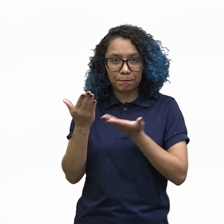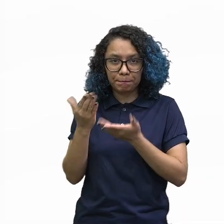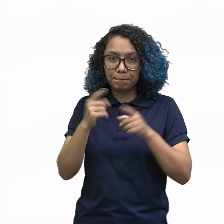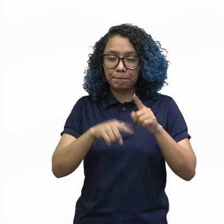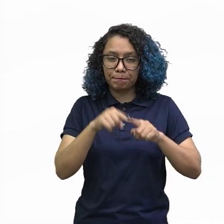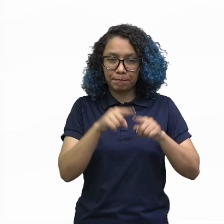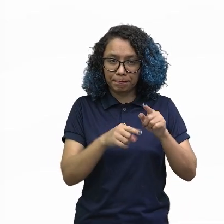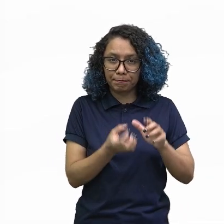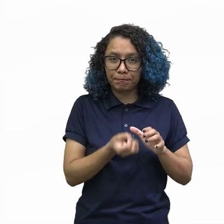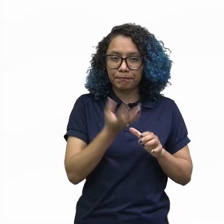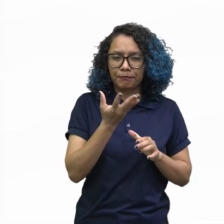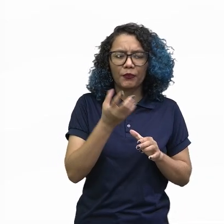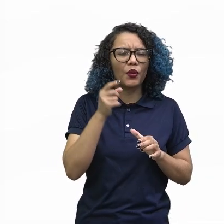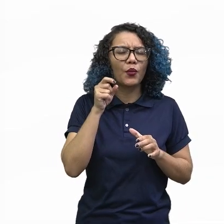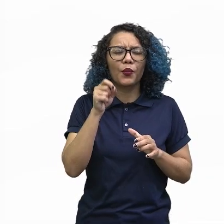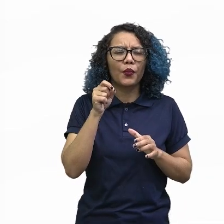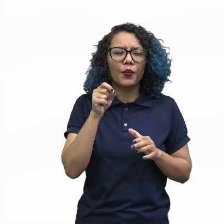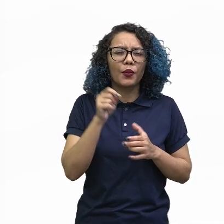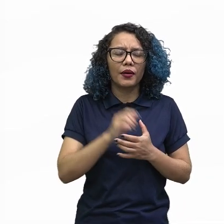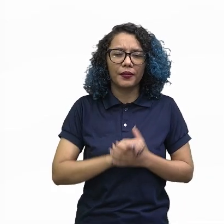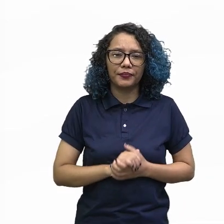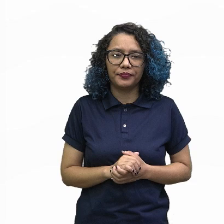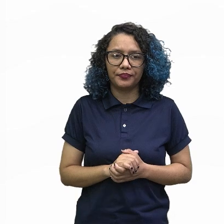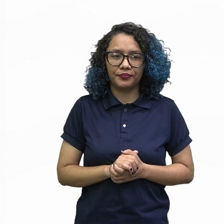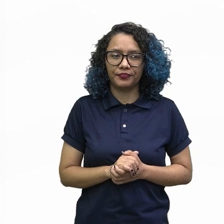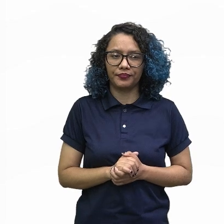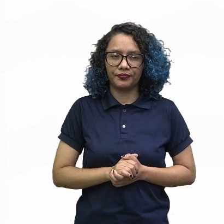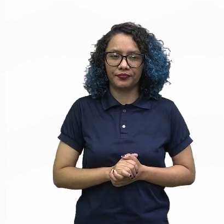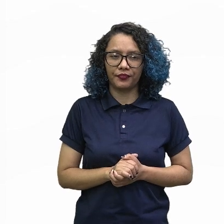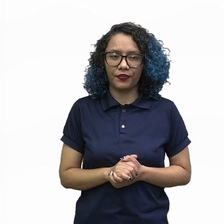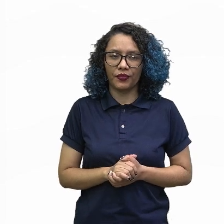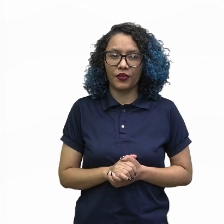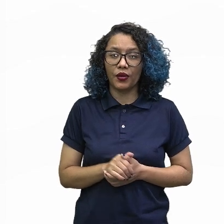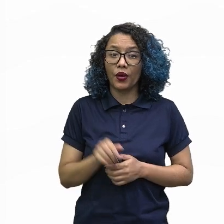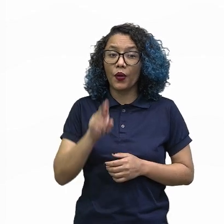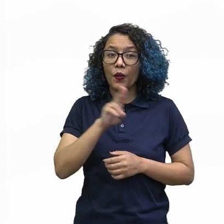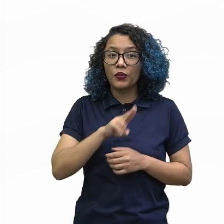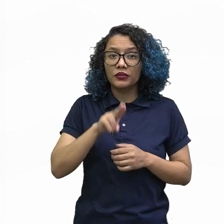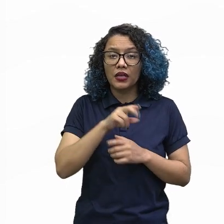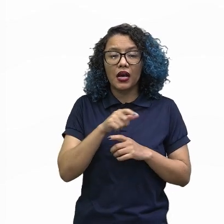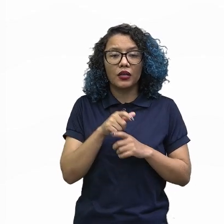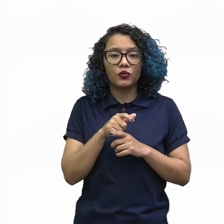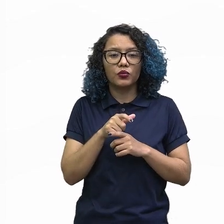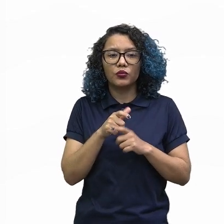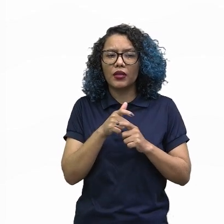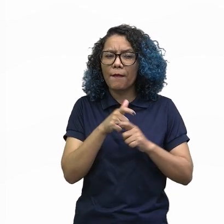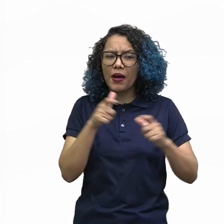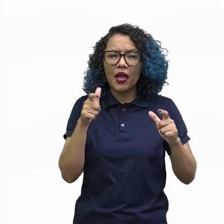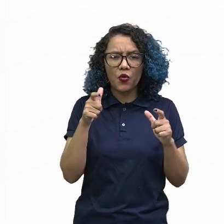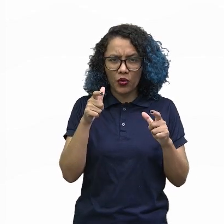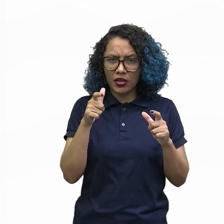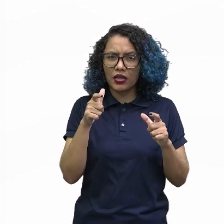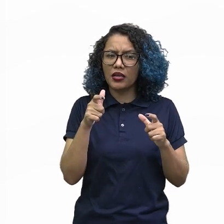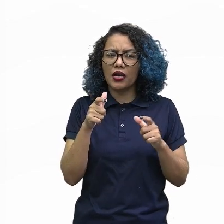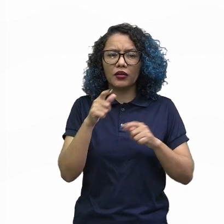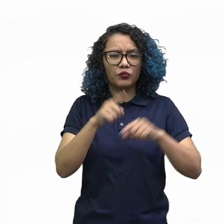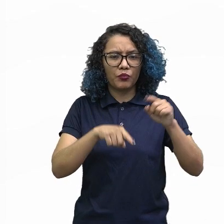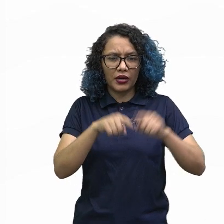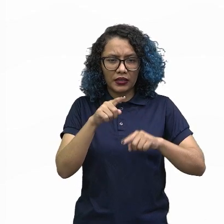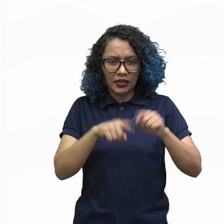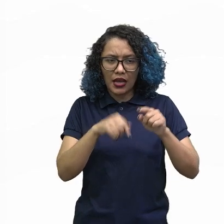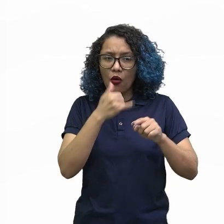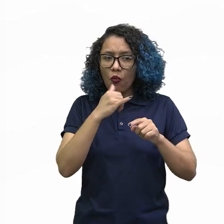Geradores, eles atualmente são utilizados em boa parte dos aparelhos elétricos, ou eletrônicos